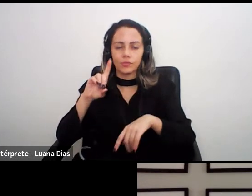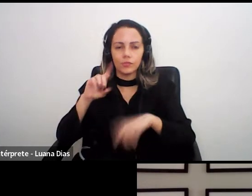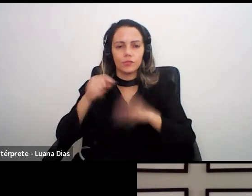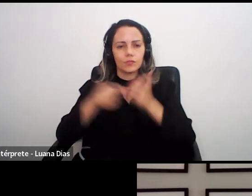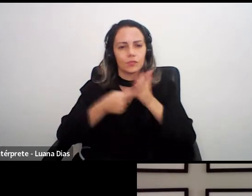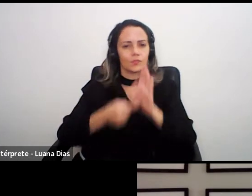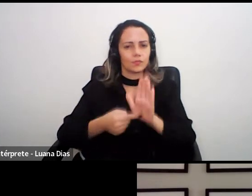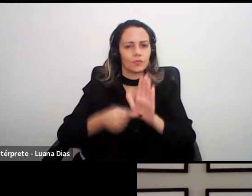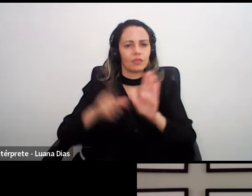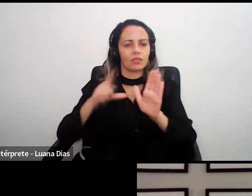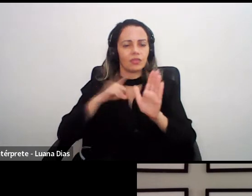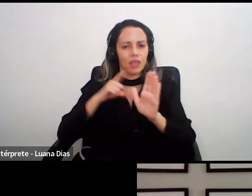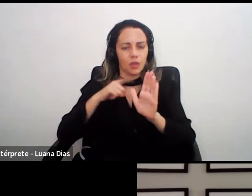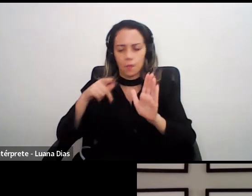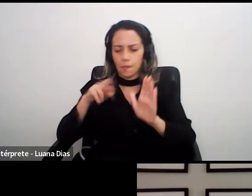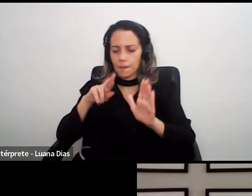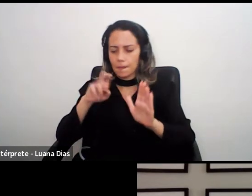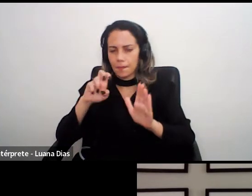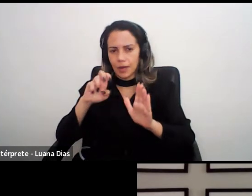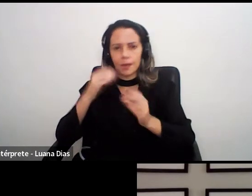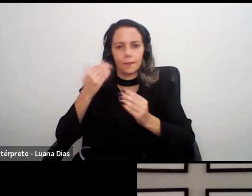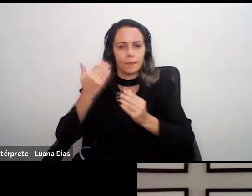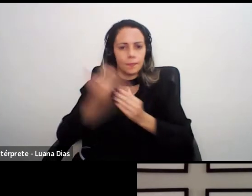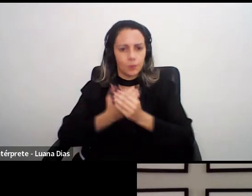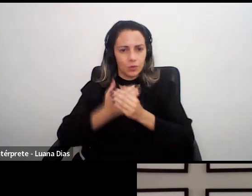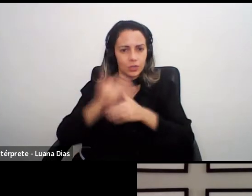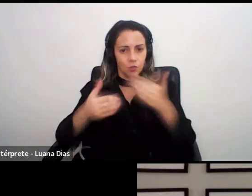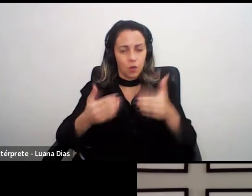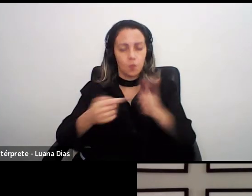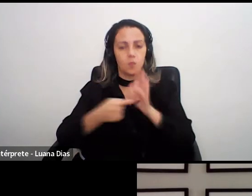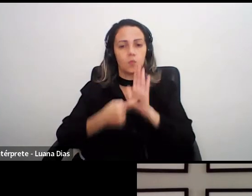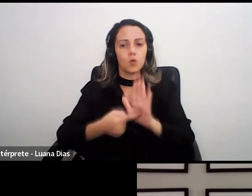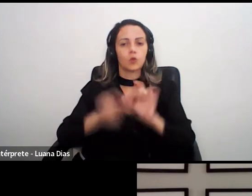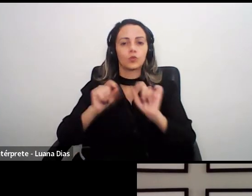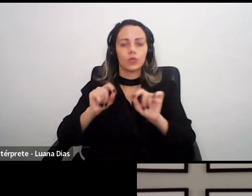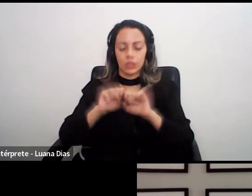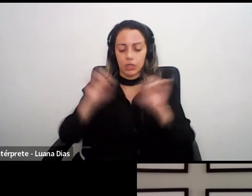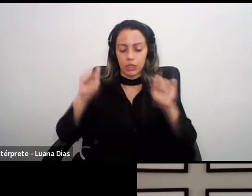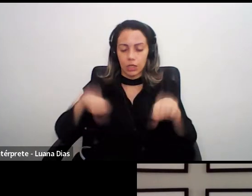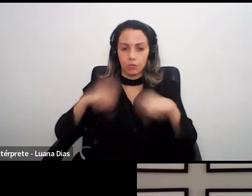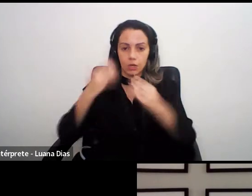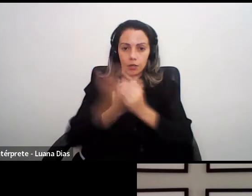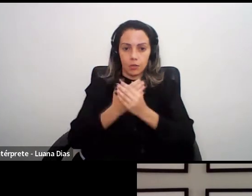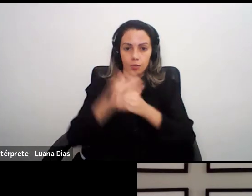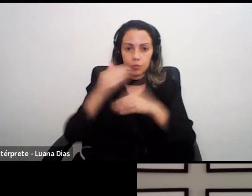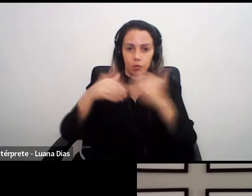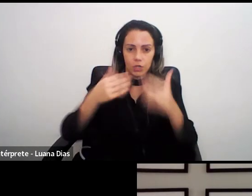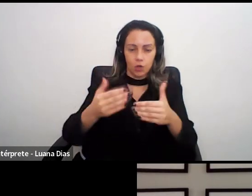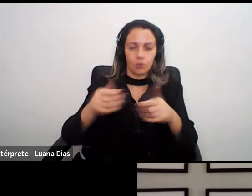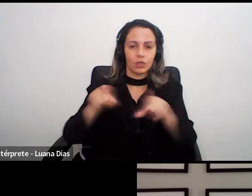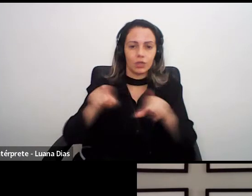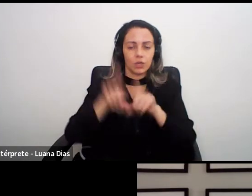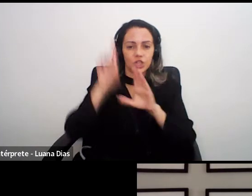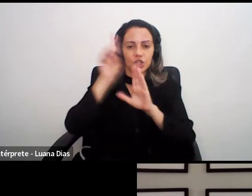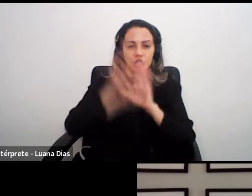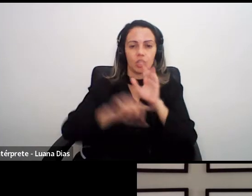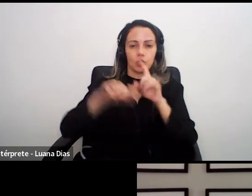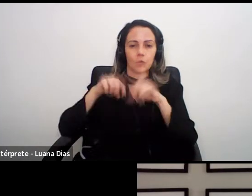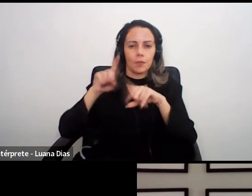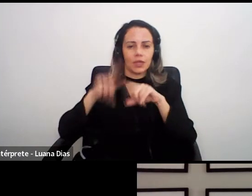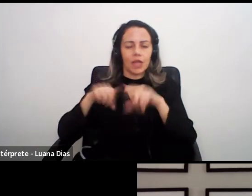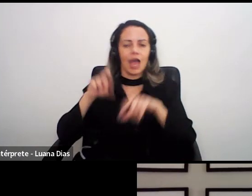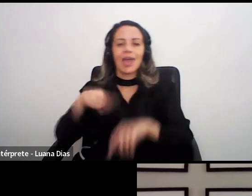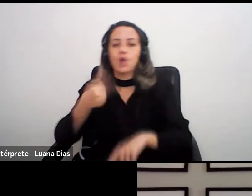e pré-processual, o que ele está dizendo é que o sistema processual e do direito material é um